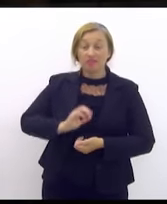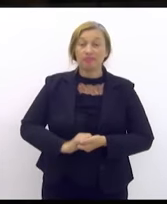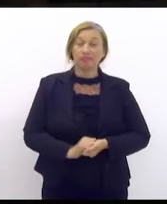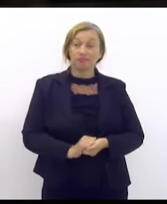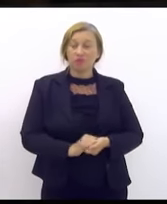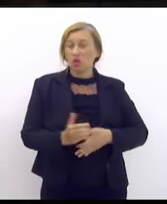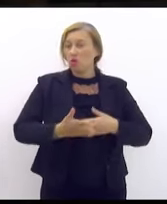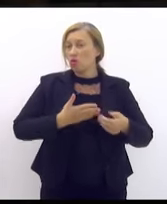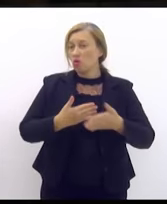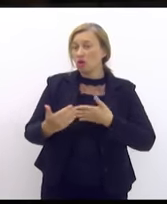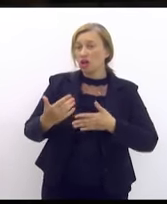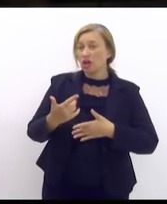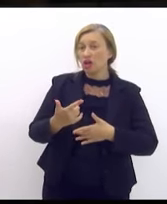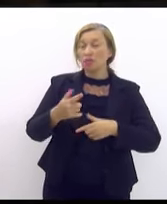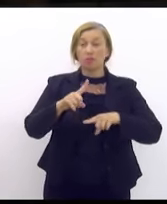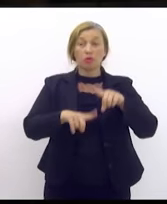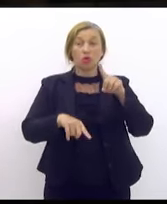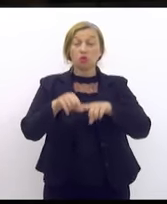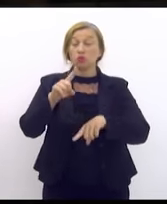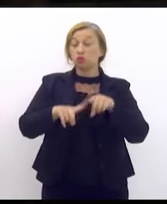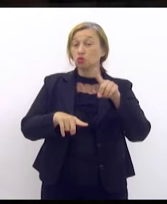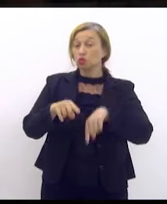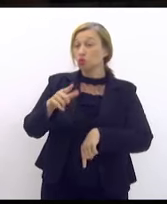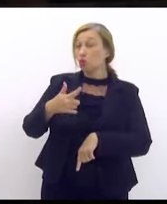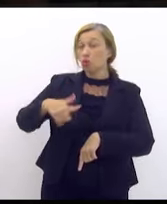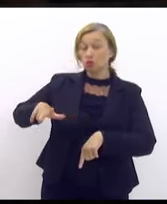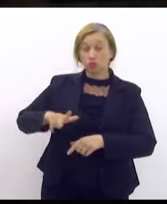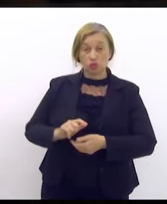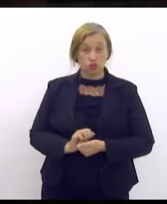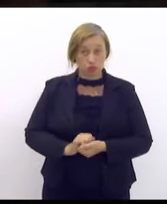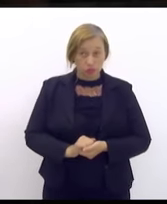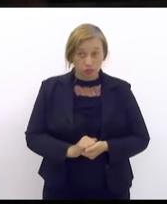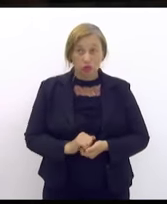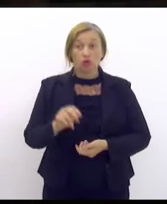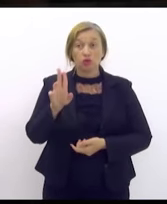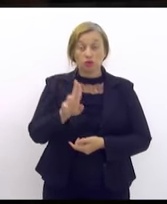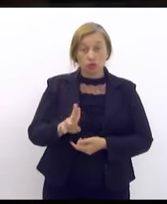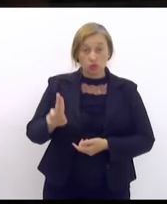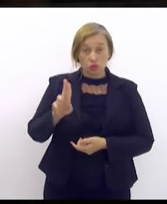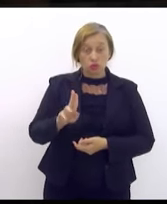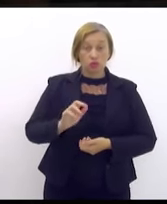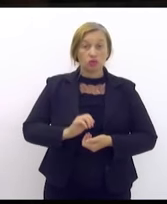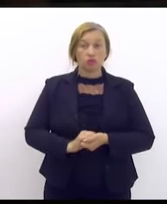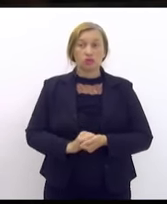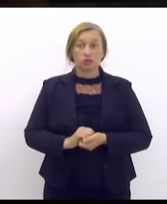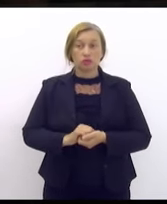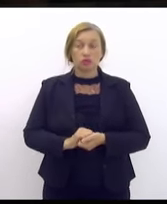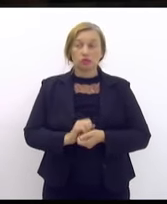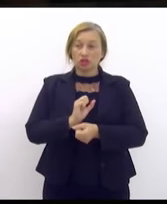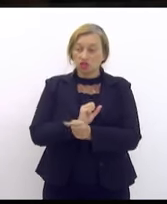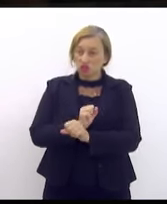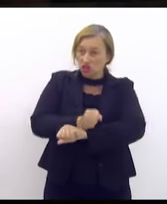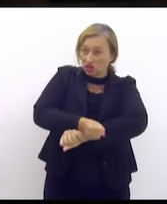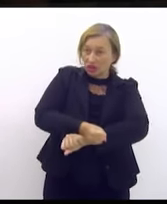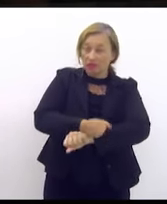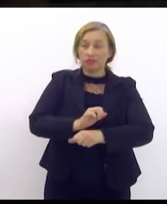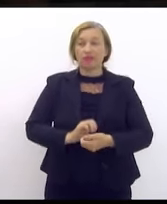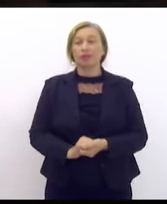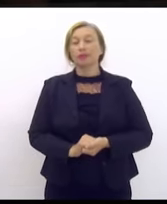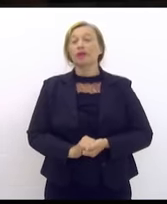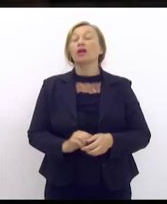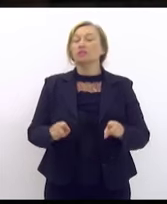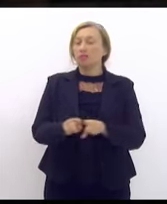ou qualquer forma outra de uso do solo né Sem falar das